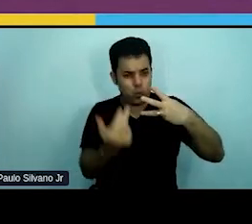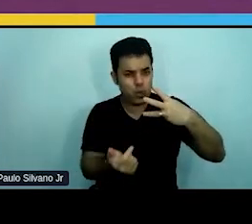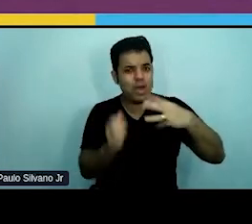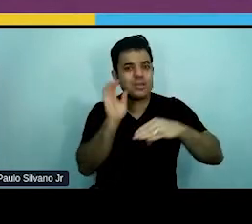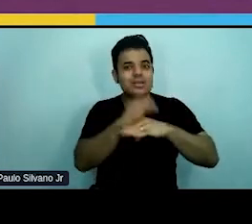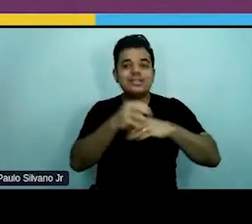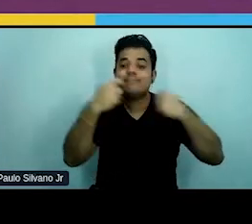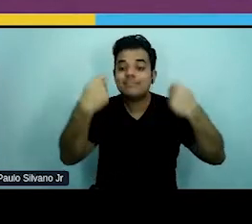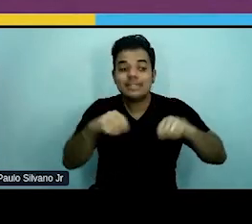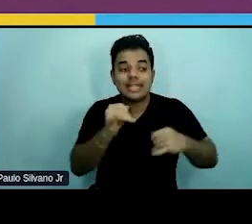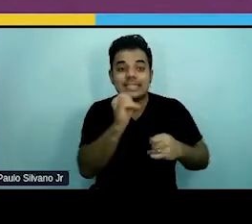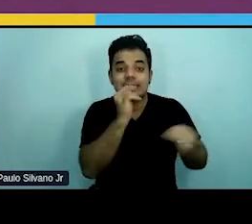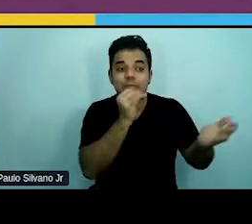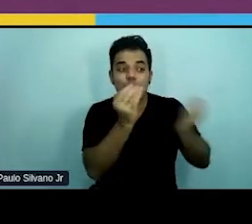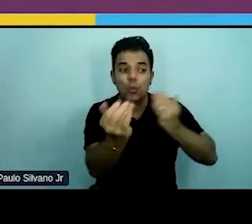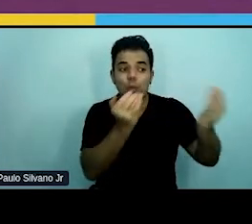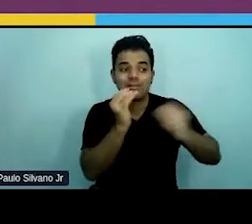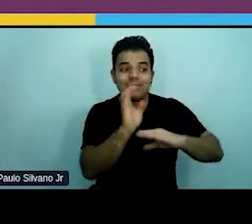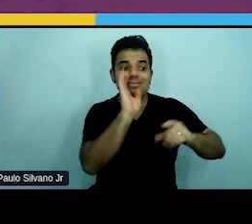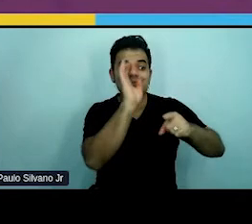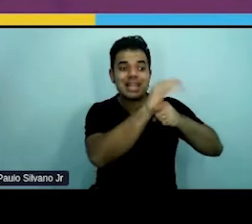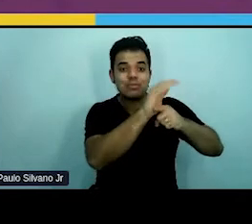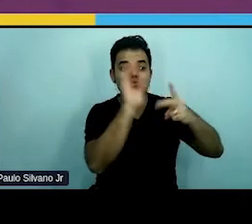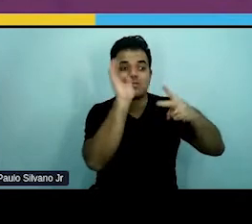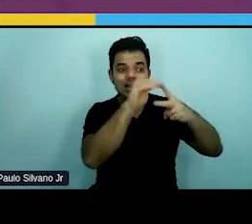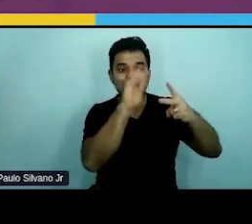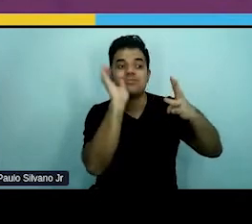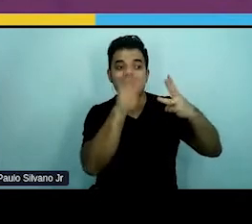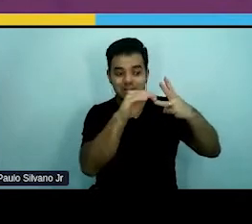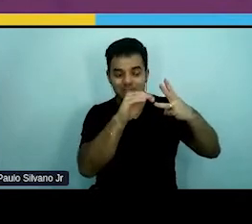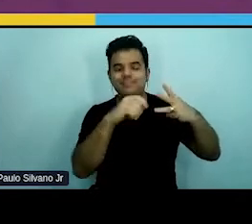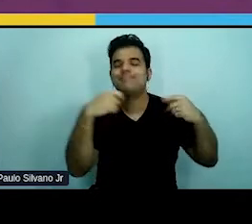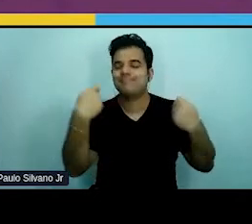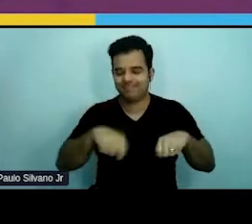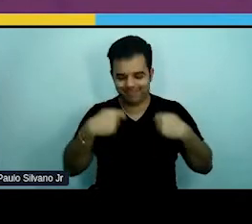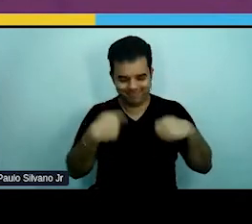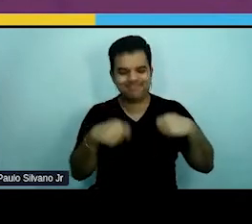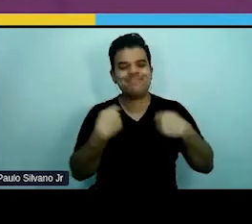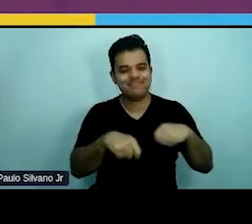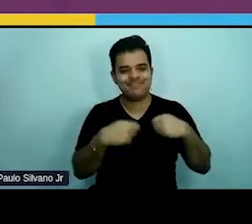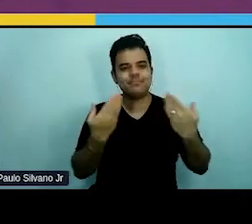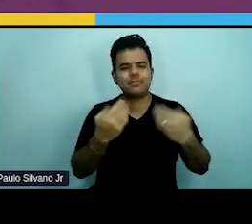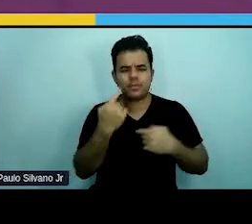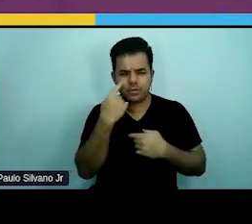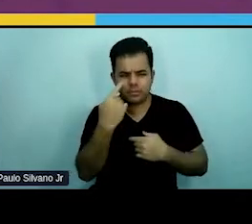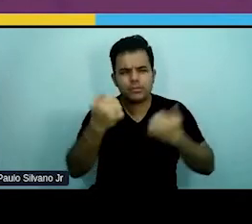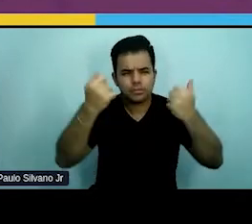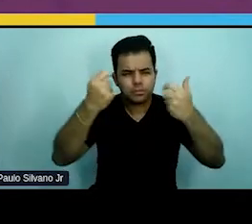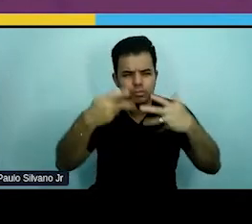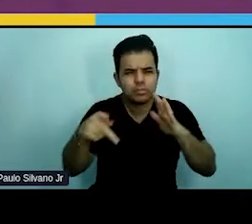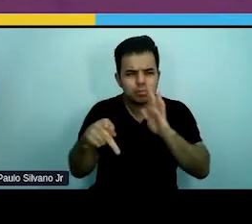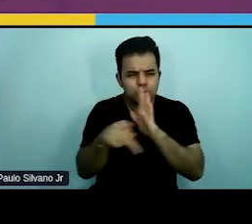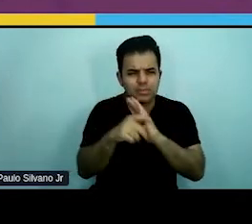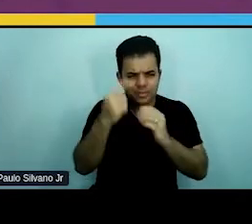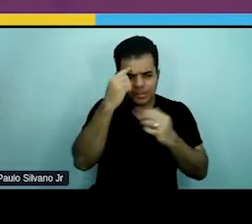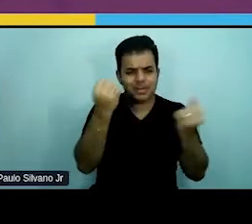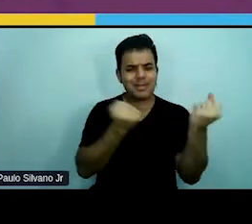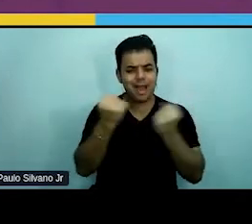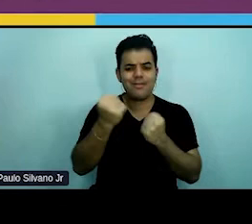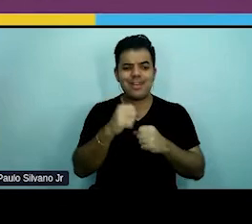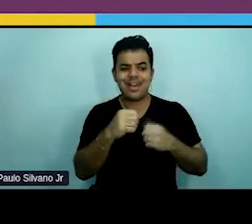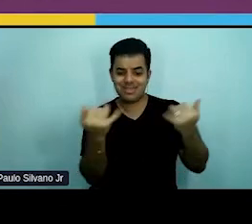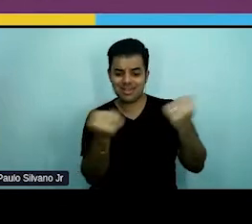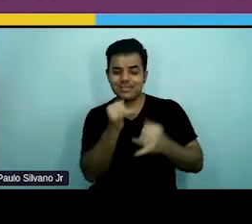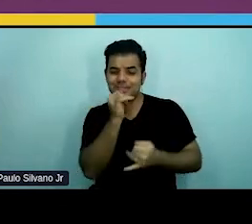de exemplos para treinar, né? Eu mostrei para vocês no exemplo do problema do carro, que os exemplos para